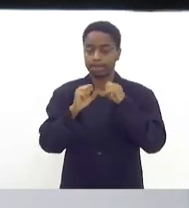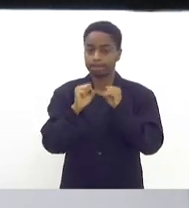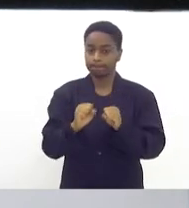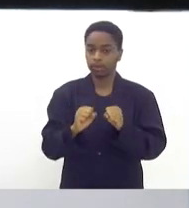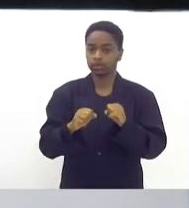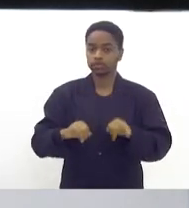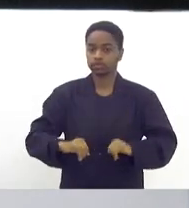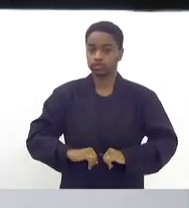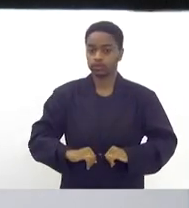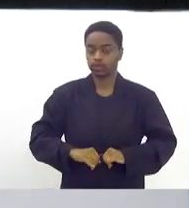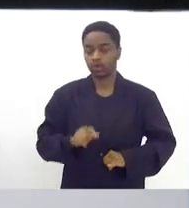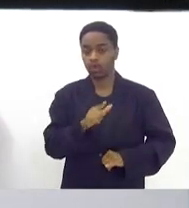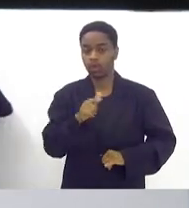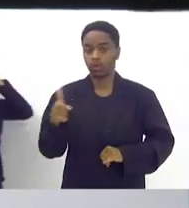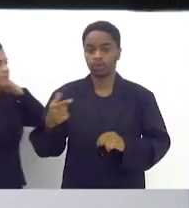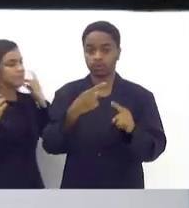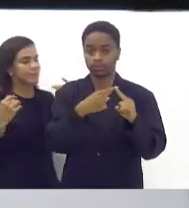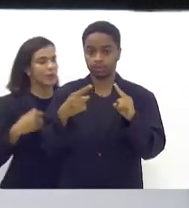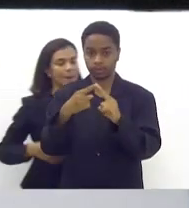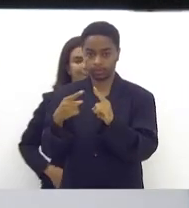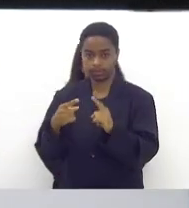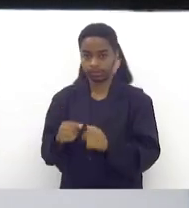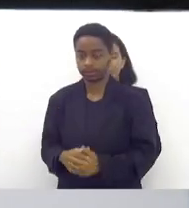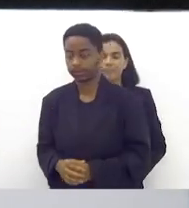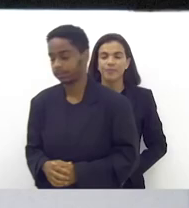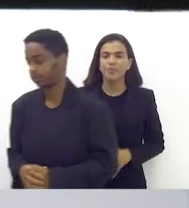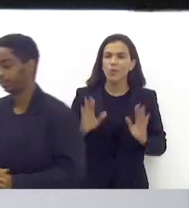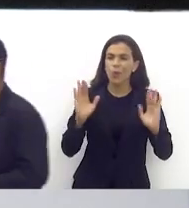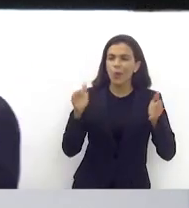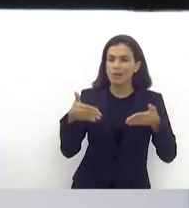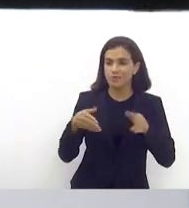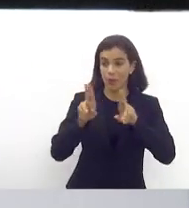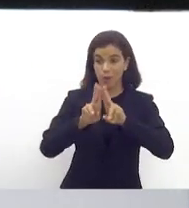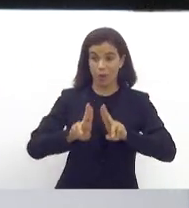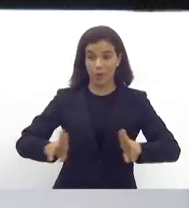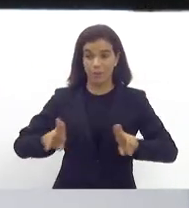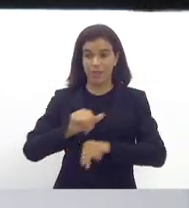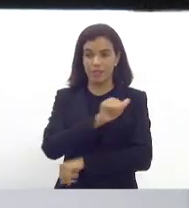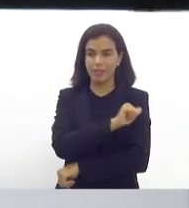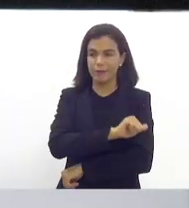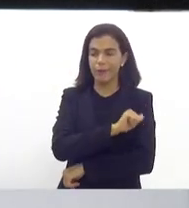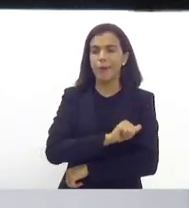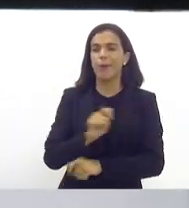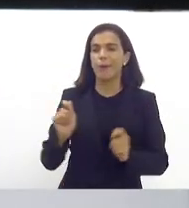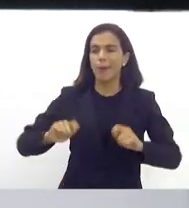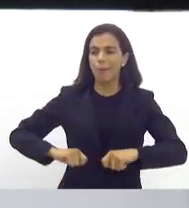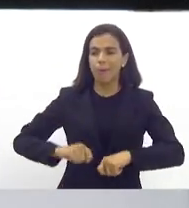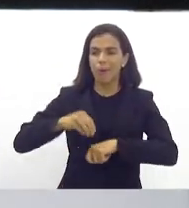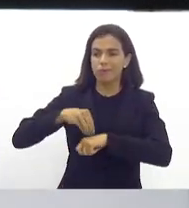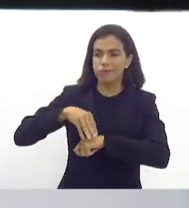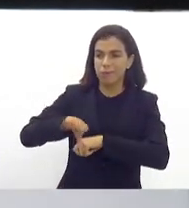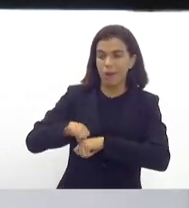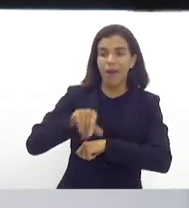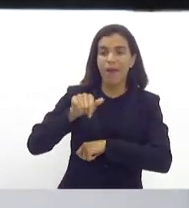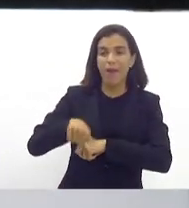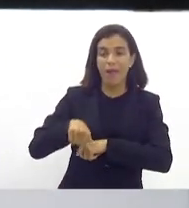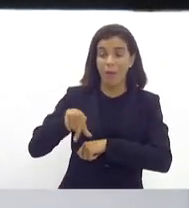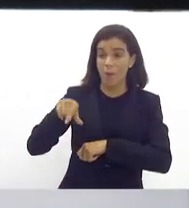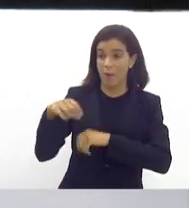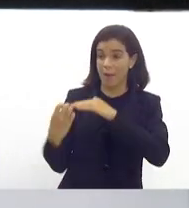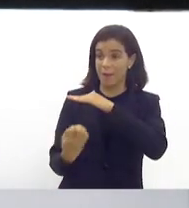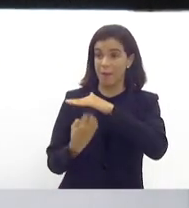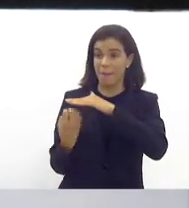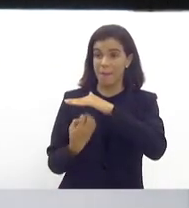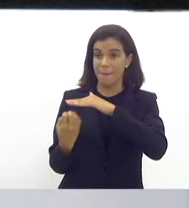outras sanções no caso específico da Unimed de Rio eu posso dizer que é uma operadora que está em